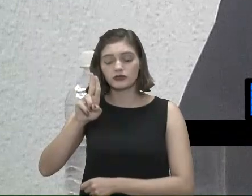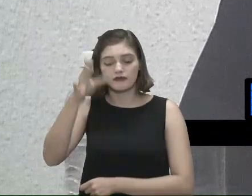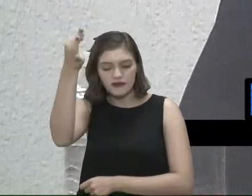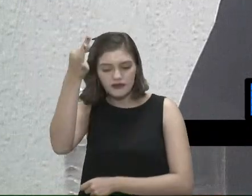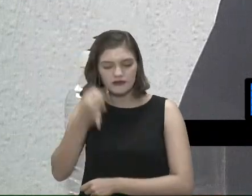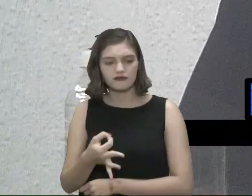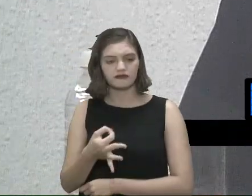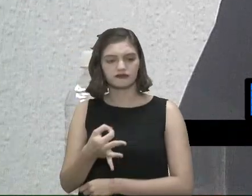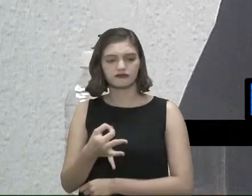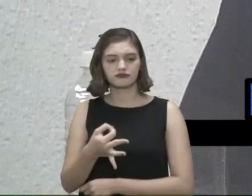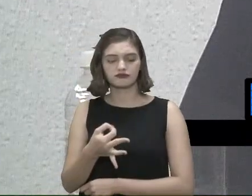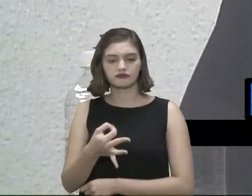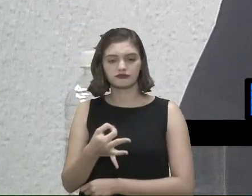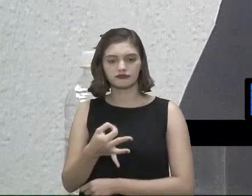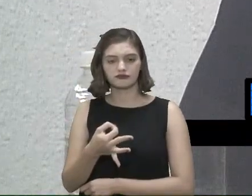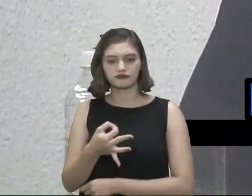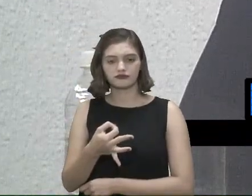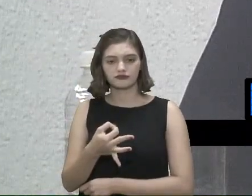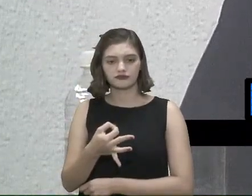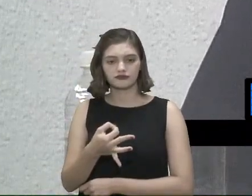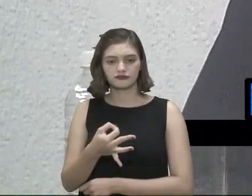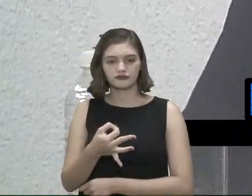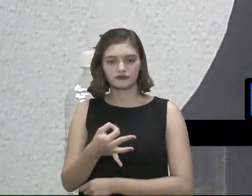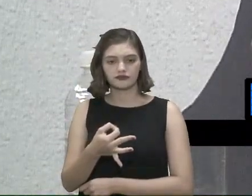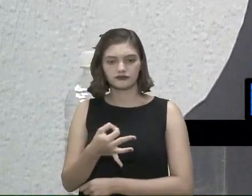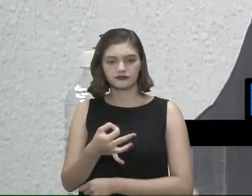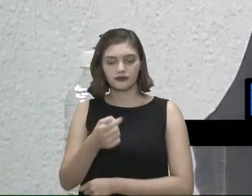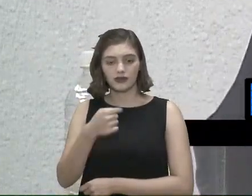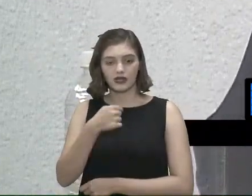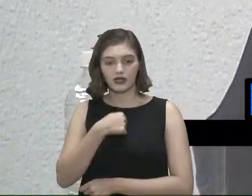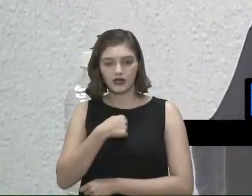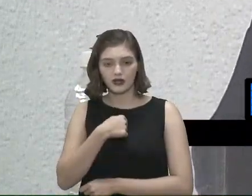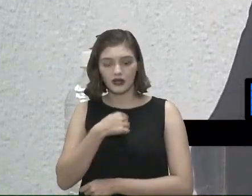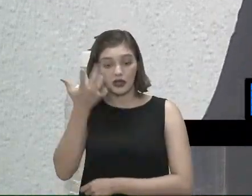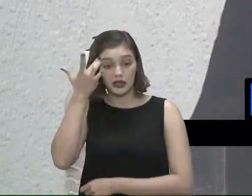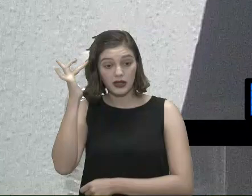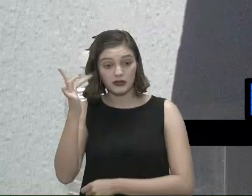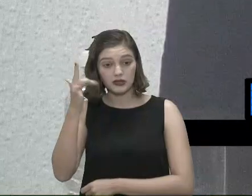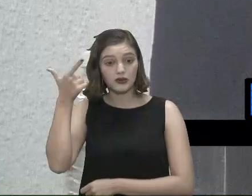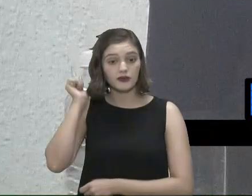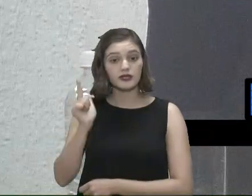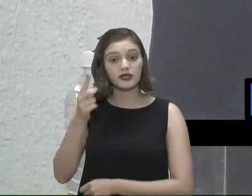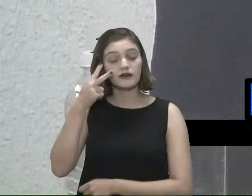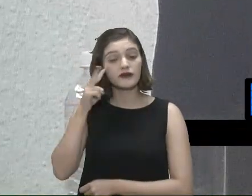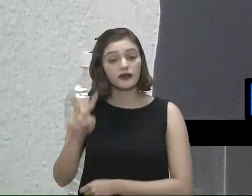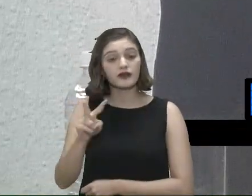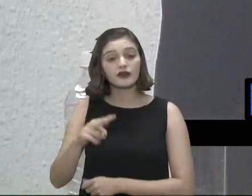corretos, né? Eu tenho, acho que não sei se vai dar para ver,